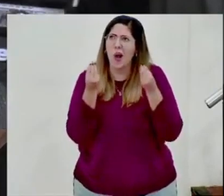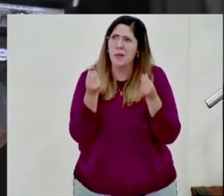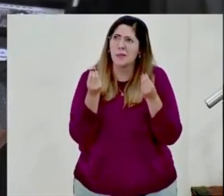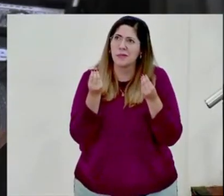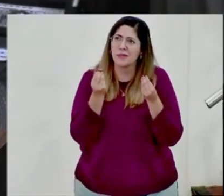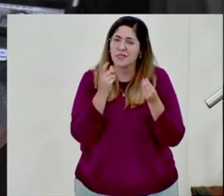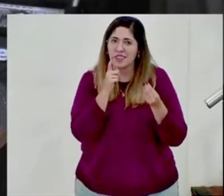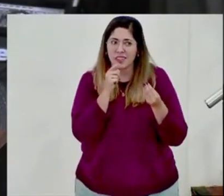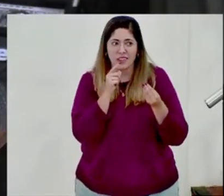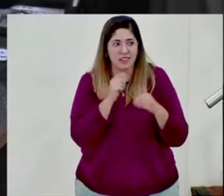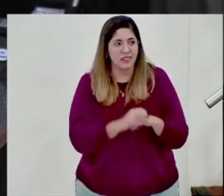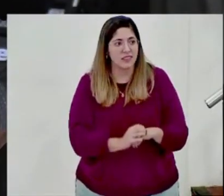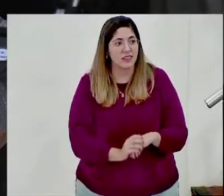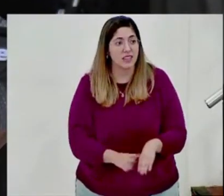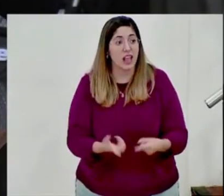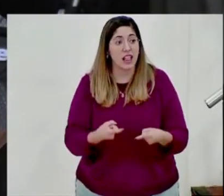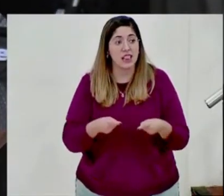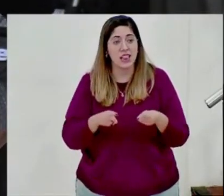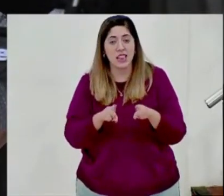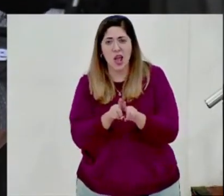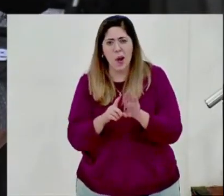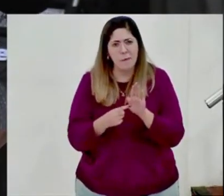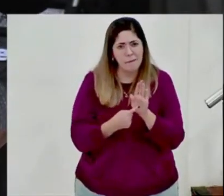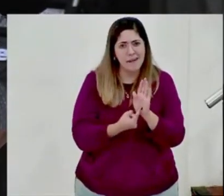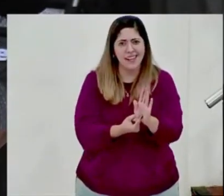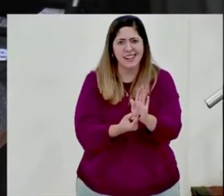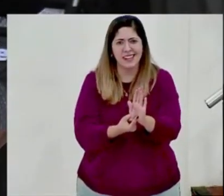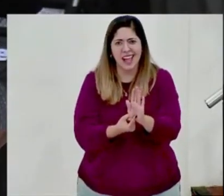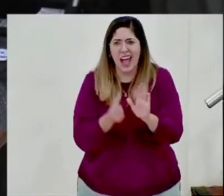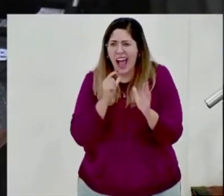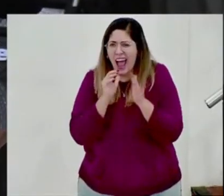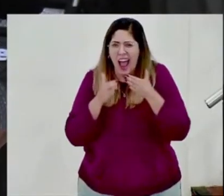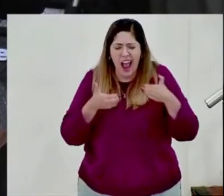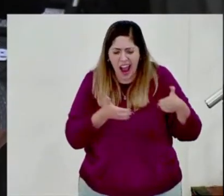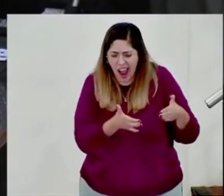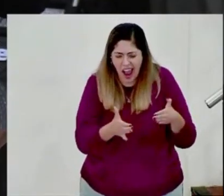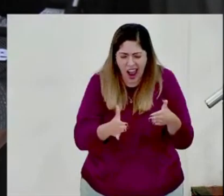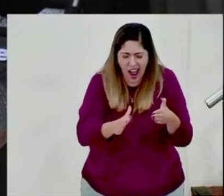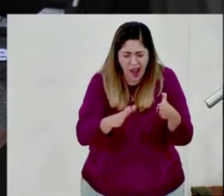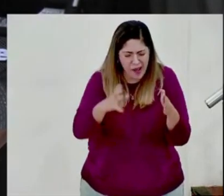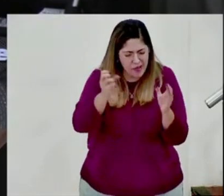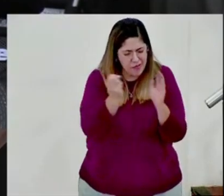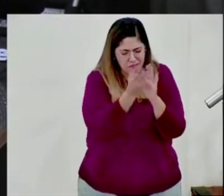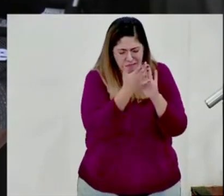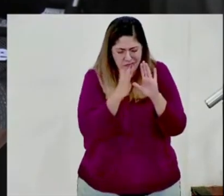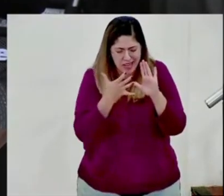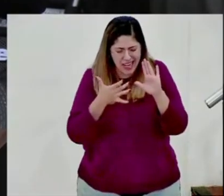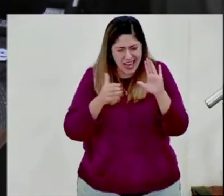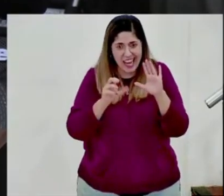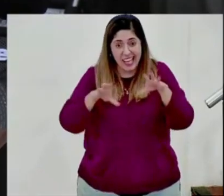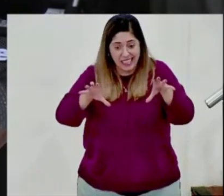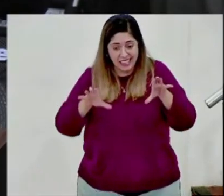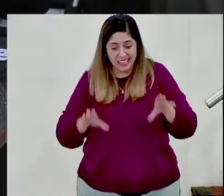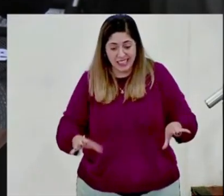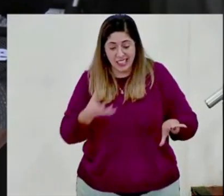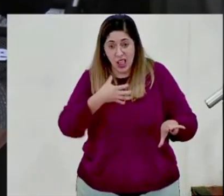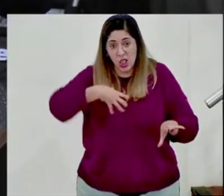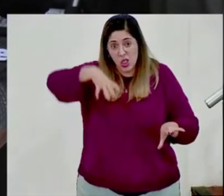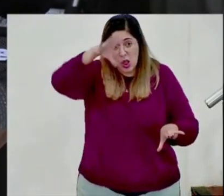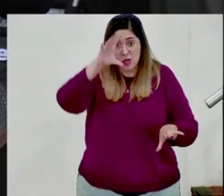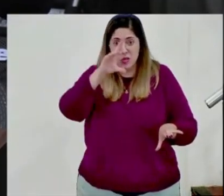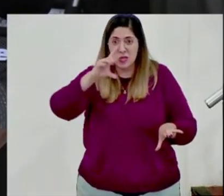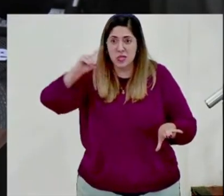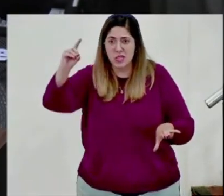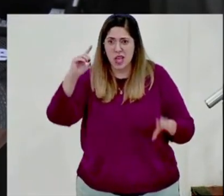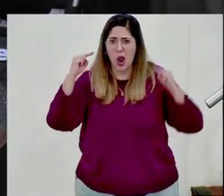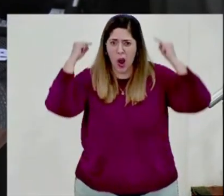lá o Apocalipse. Então me mostrou o rio da água da vida, brilhante como cristal, que sai do trono de Deus e do Cordeiro. No meio